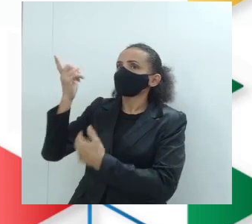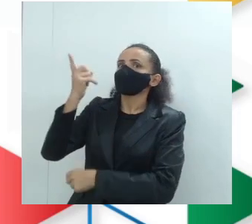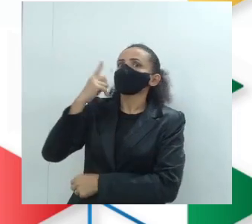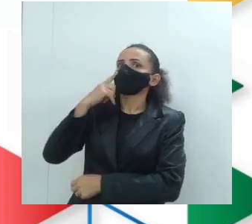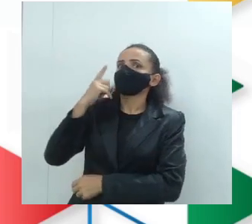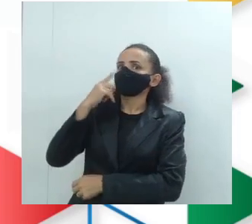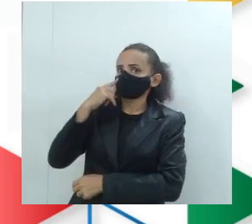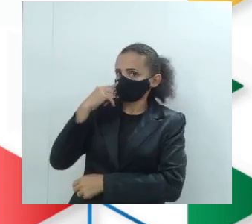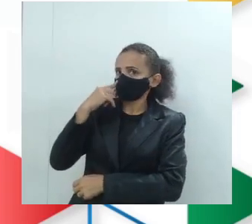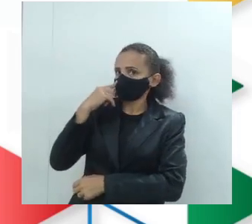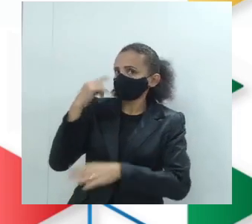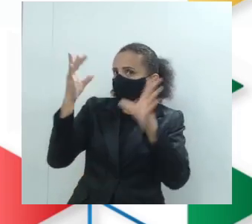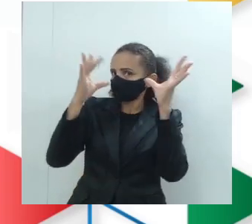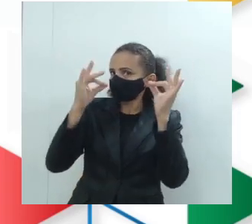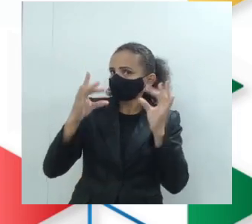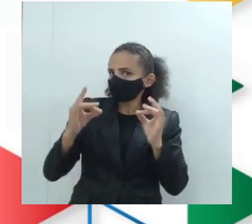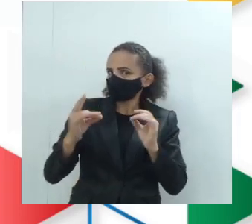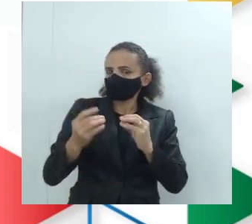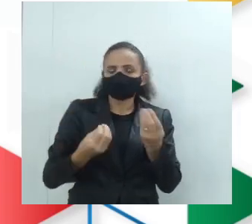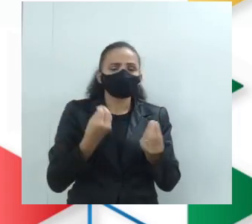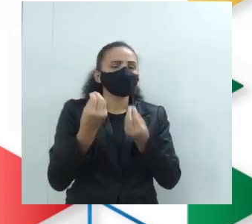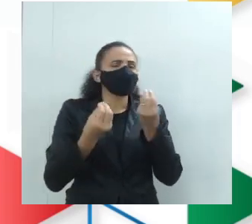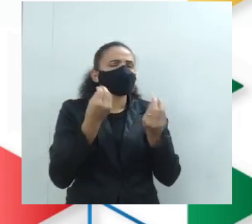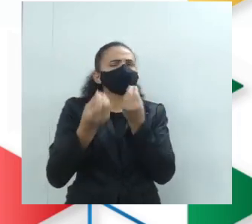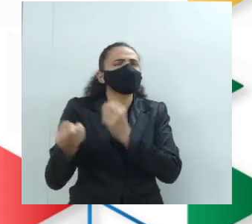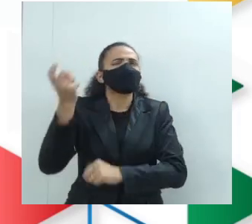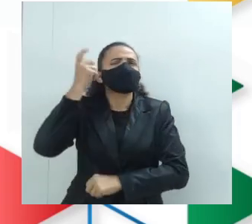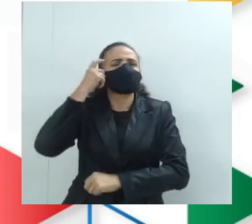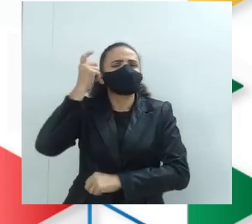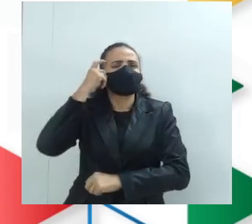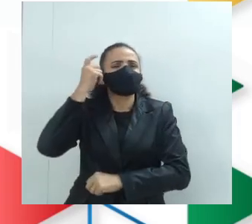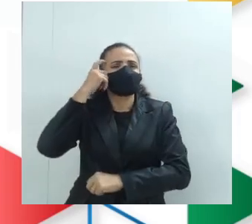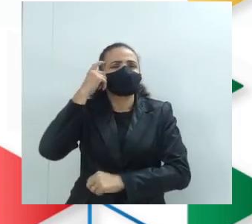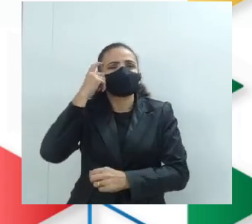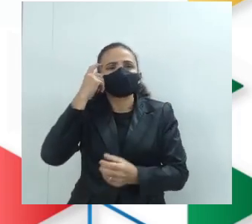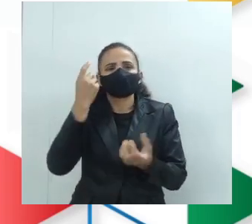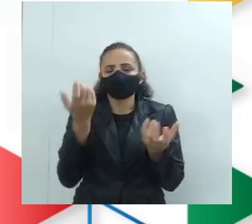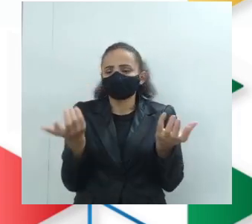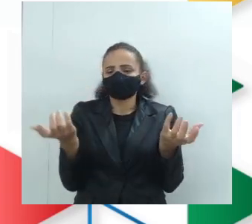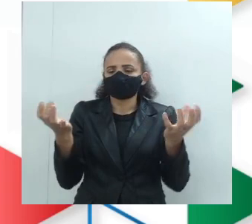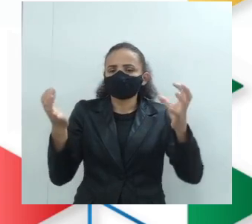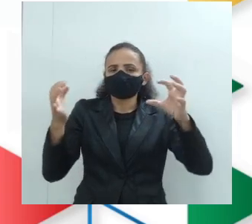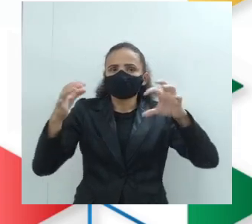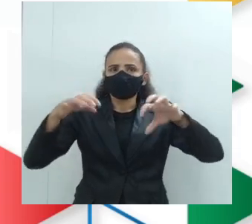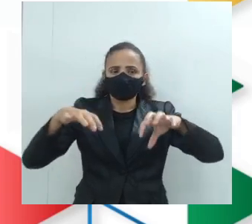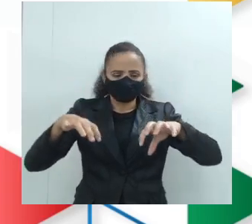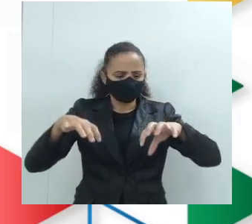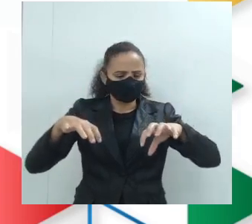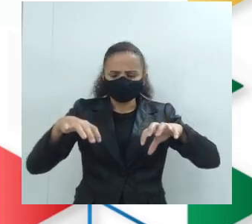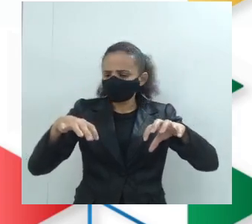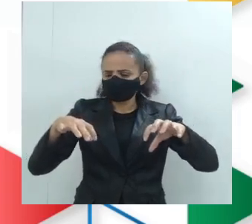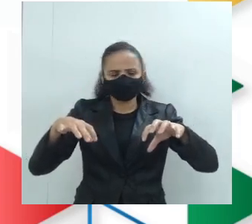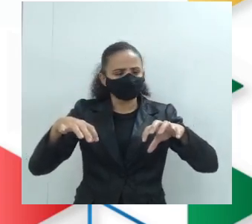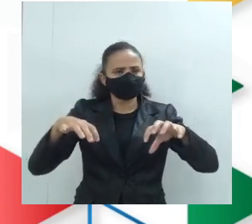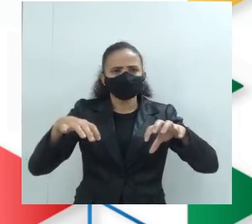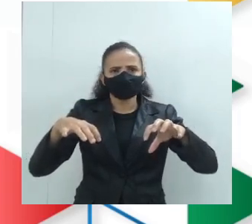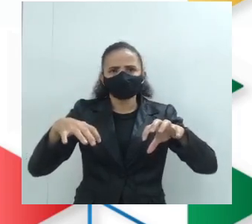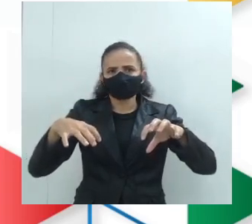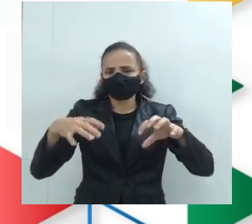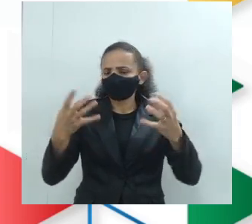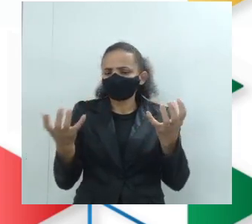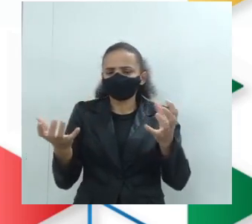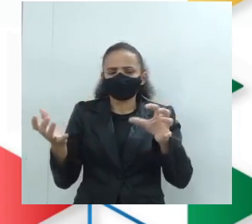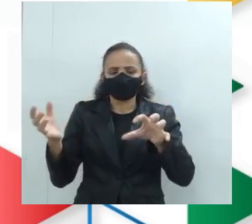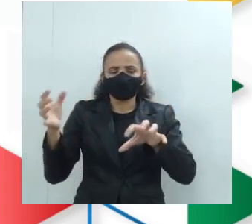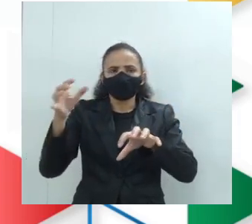fosse um prato. Então, como que ele pensou isso? Eu vou colocar uma assim, vou girar a outra, e a outra